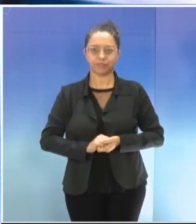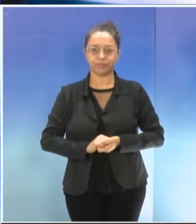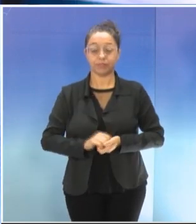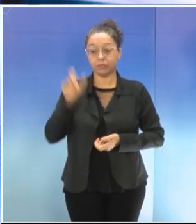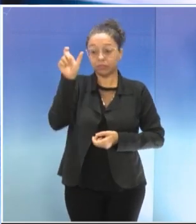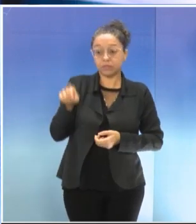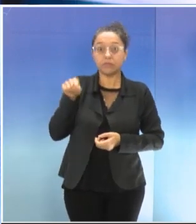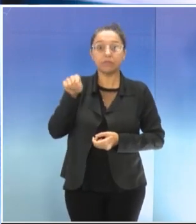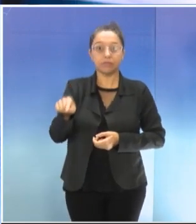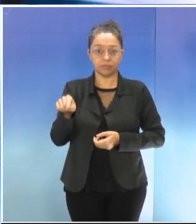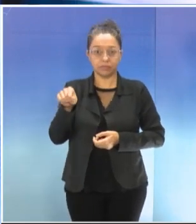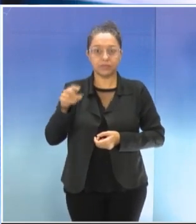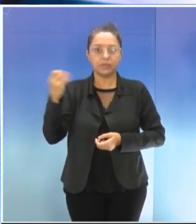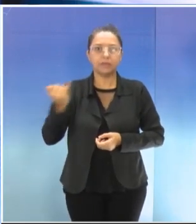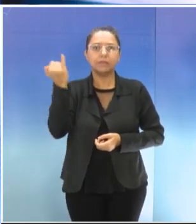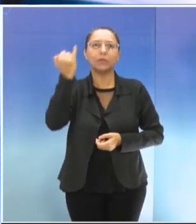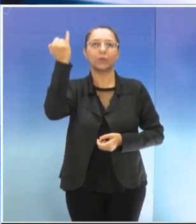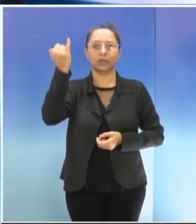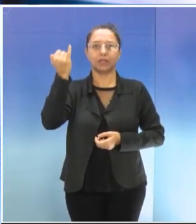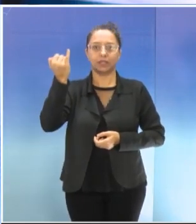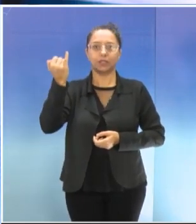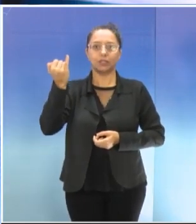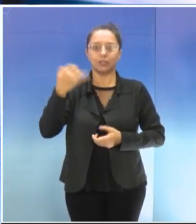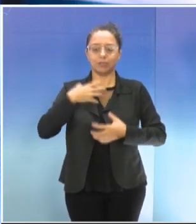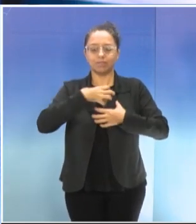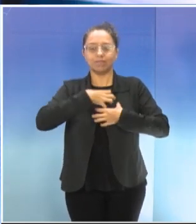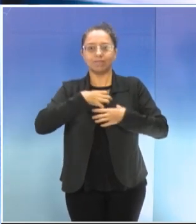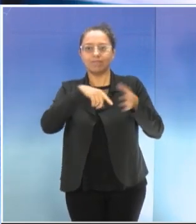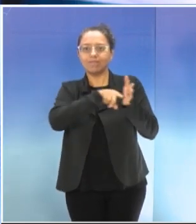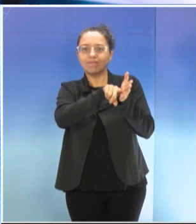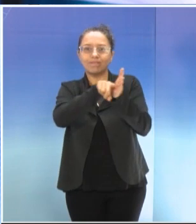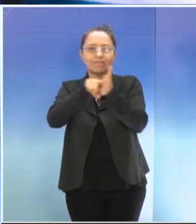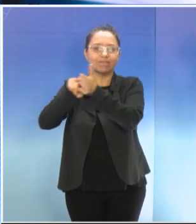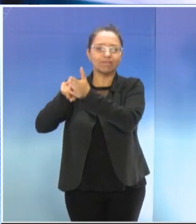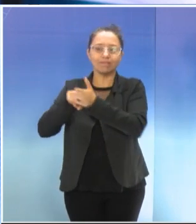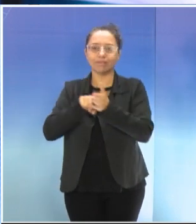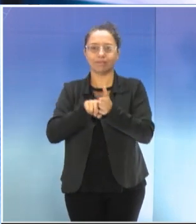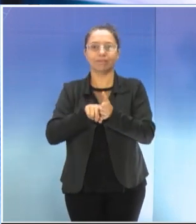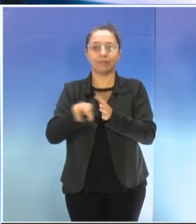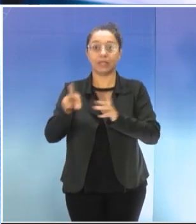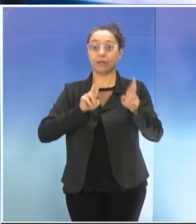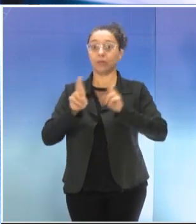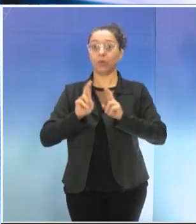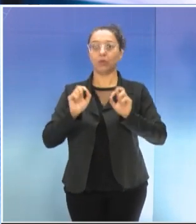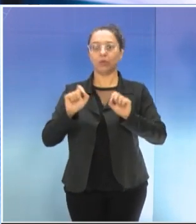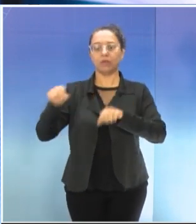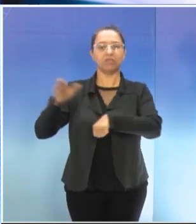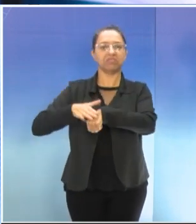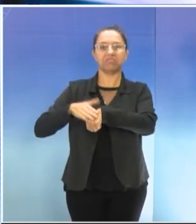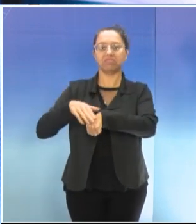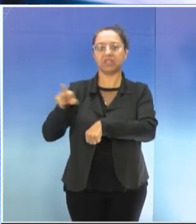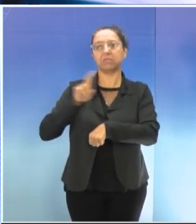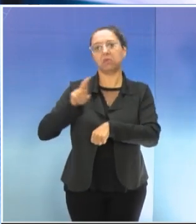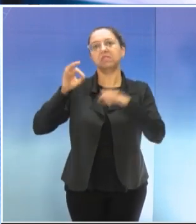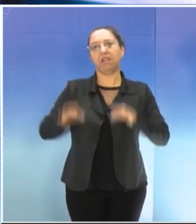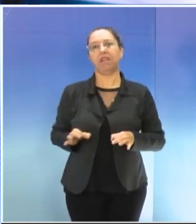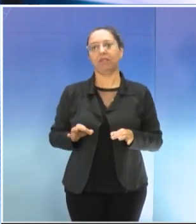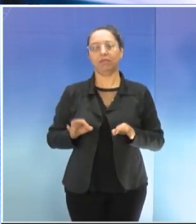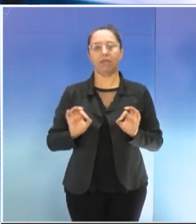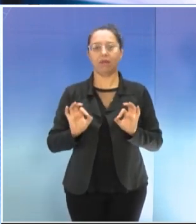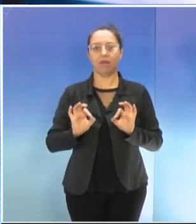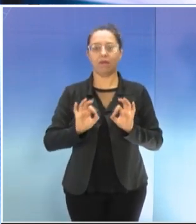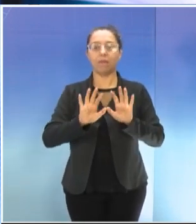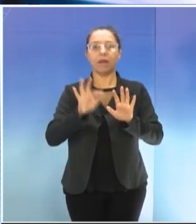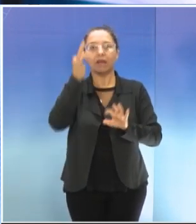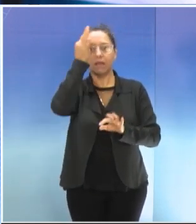dadas. Para os filósofos, é mais importante essa busca incessante por respostas do que as